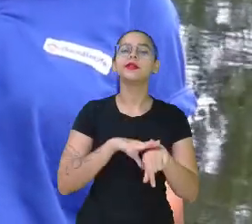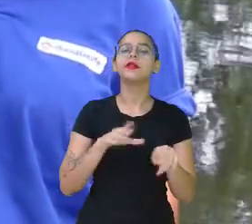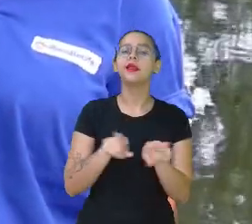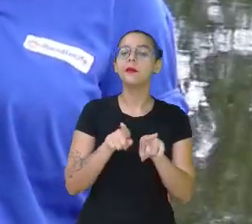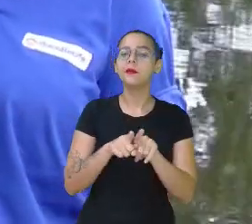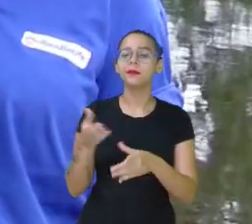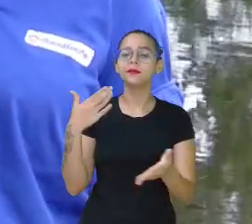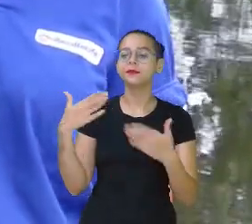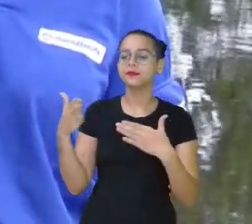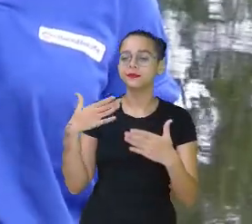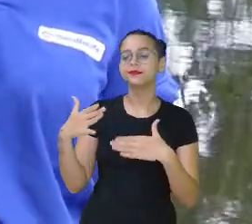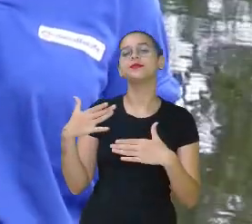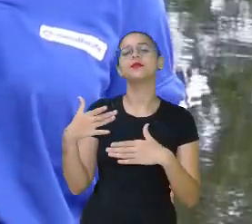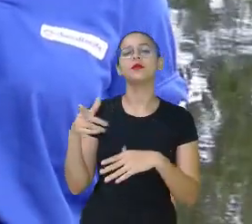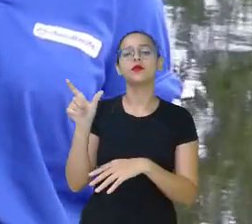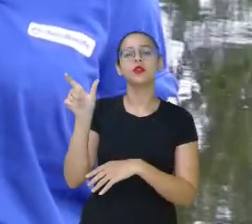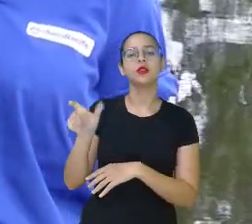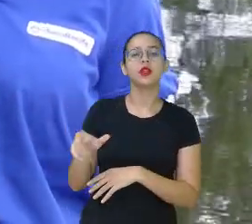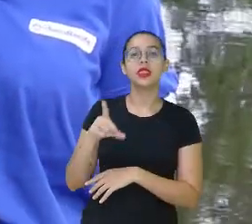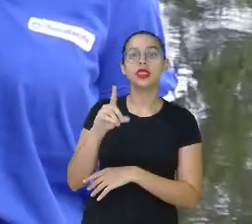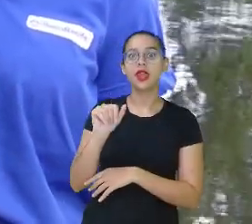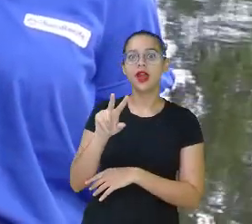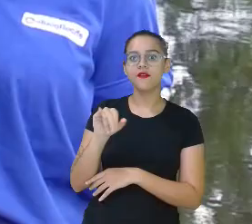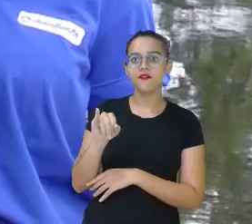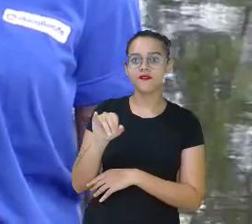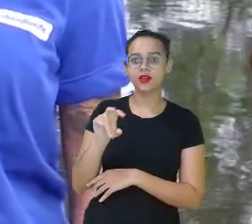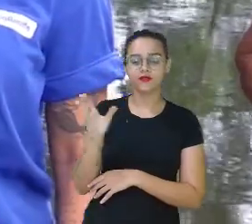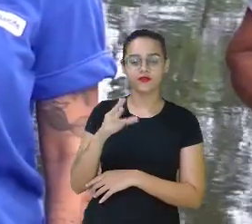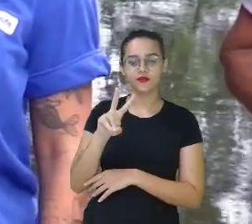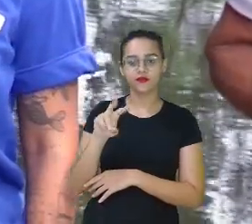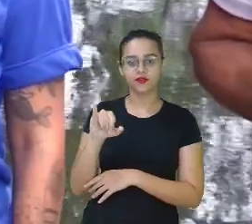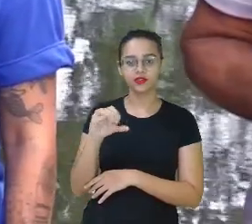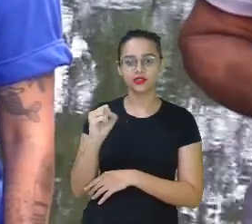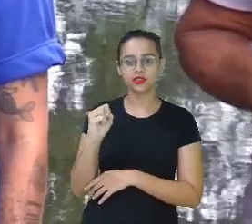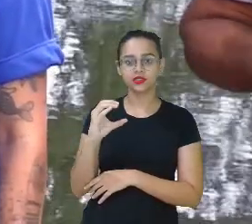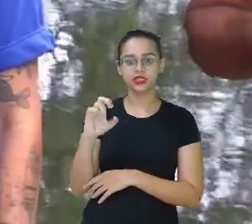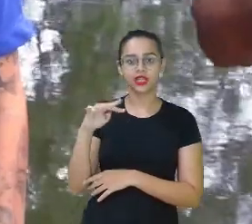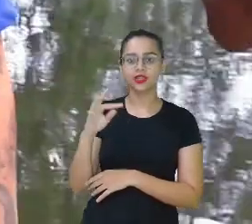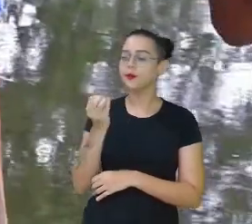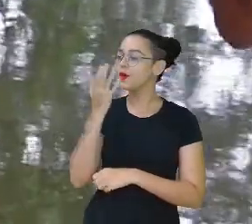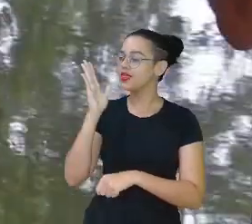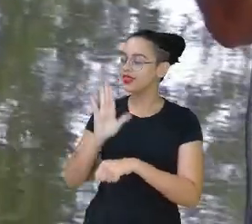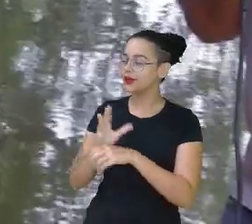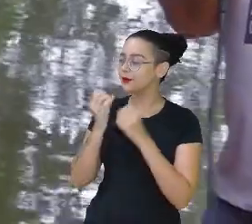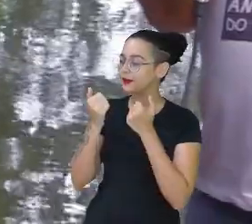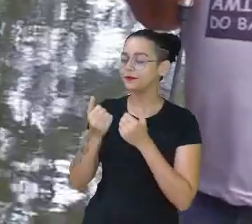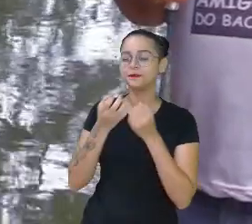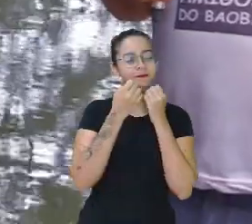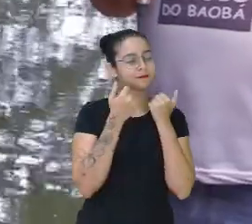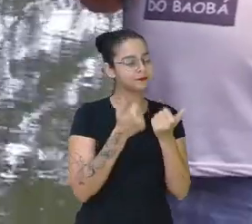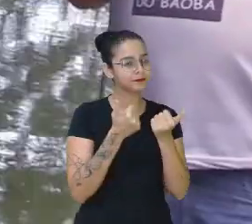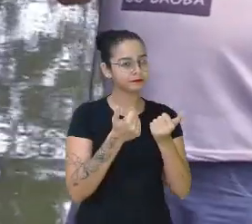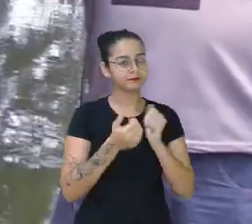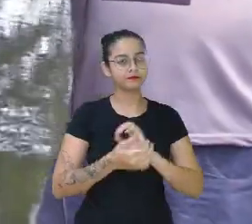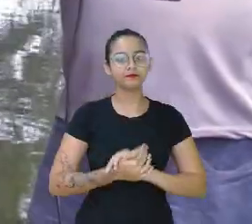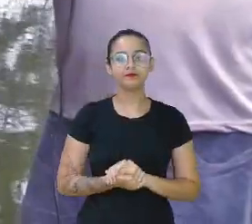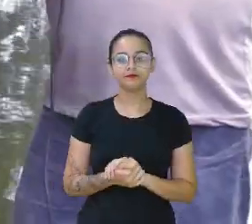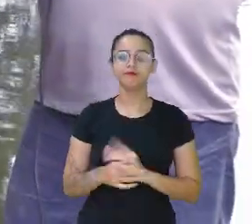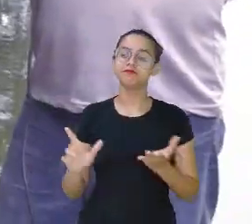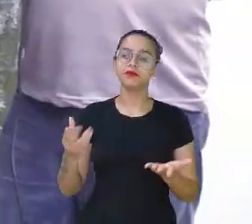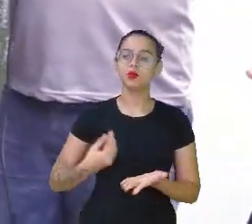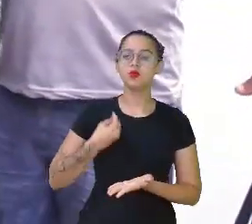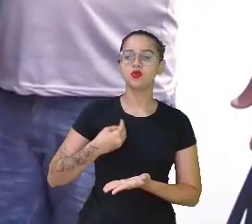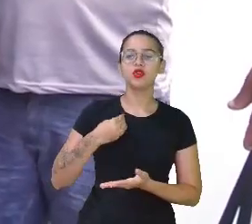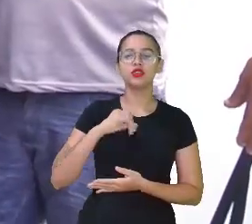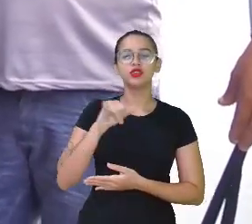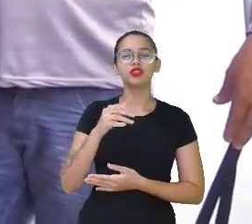uma ideia, né, com o seu Davi Vicente. Isso. Boa tarde, seu Davi, tudo bem? Boa tarde, amigo, tudo bem? Eu estou aqui no